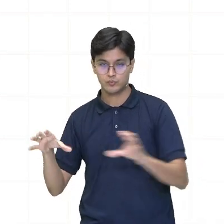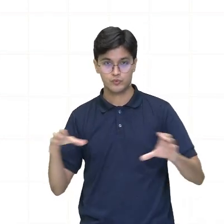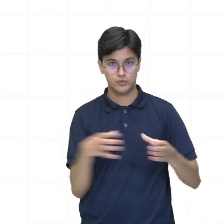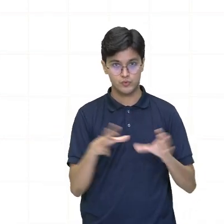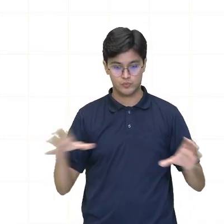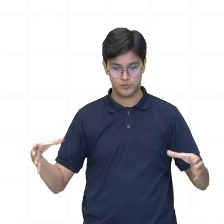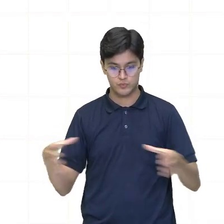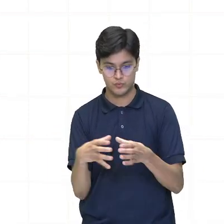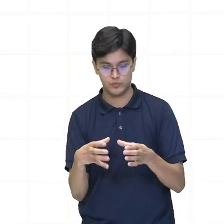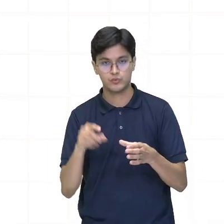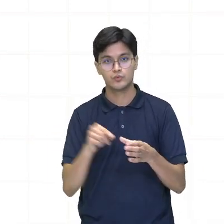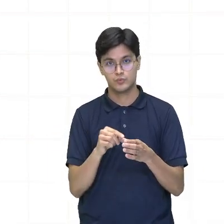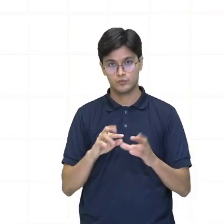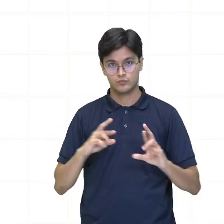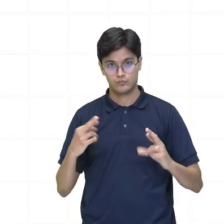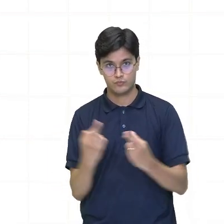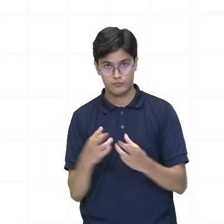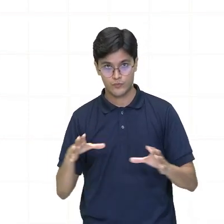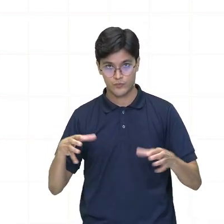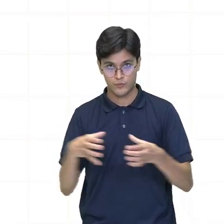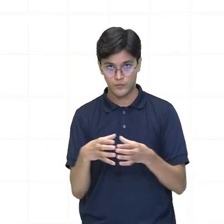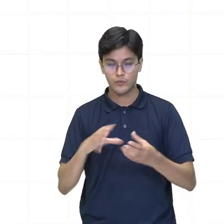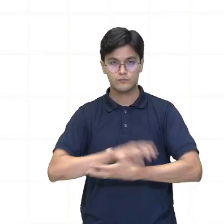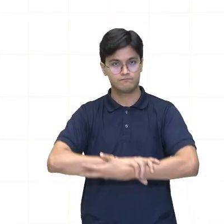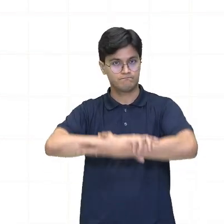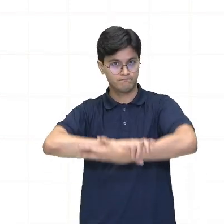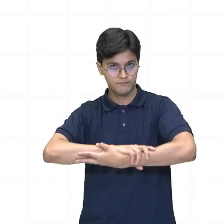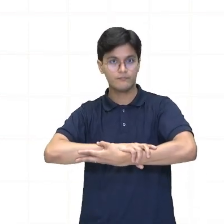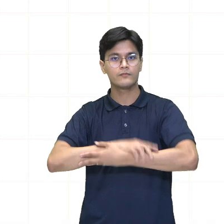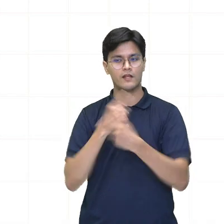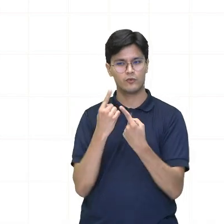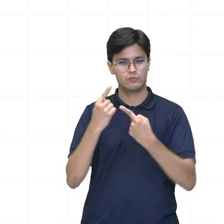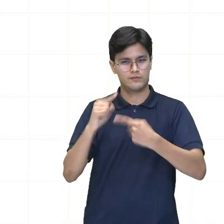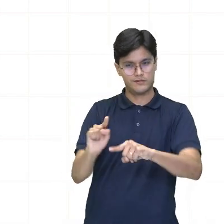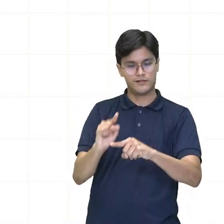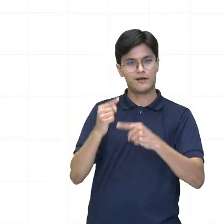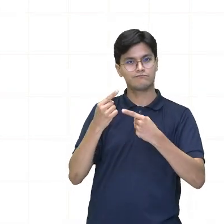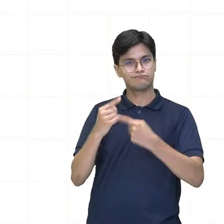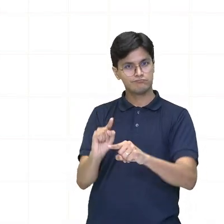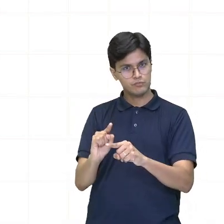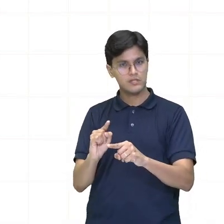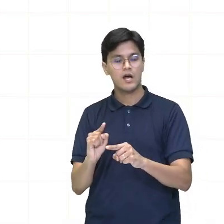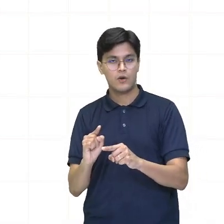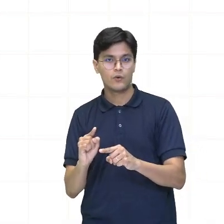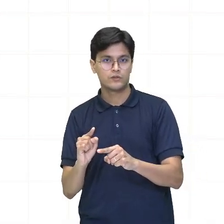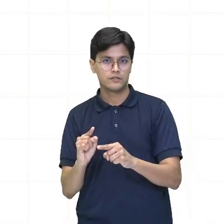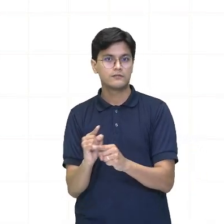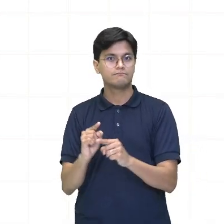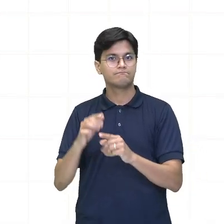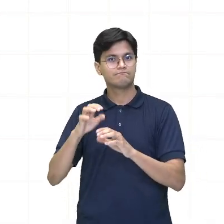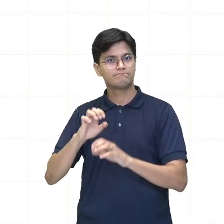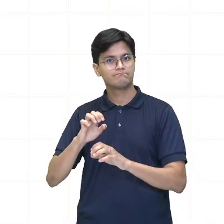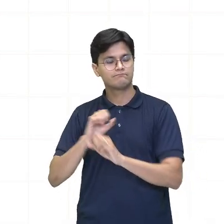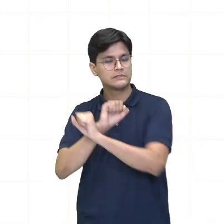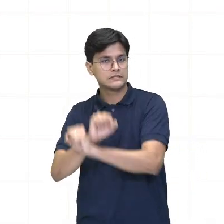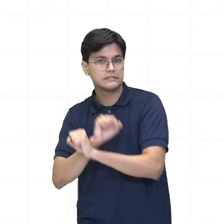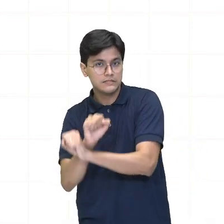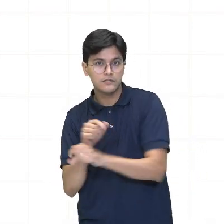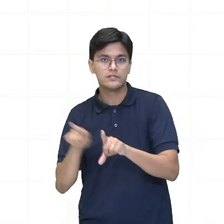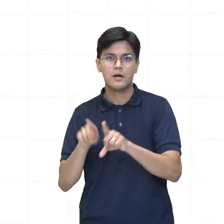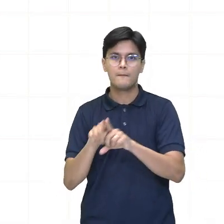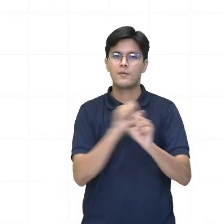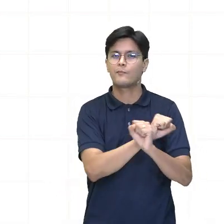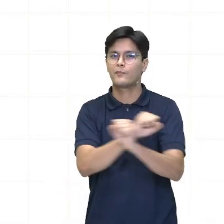escravização. Eles se aliaram também para defender o seu território. Então, esses